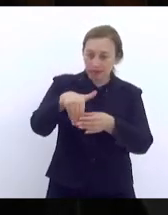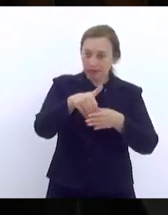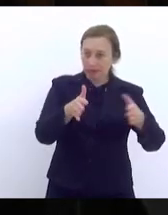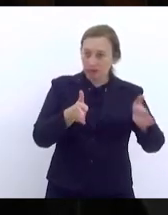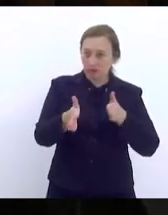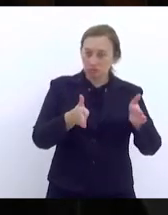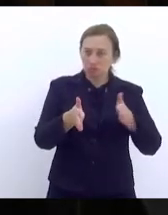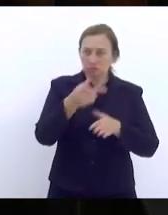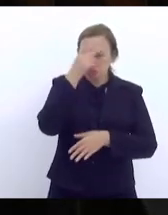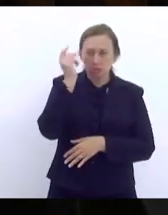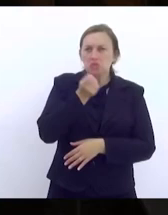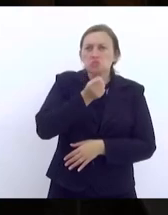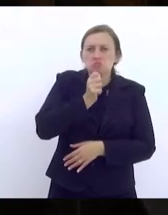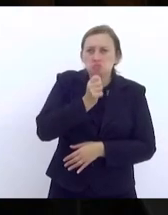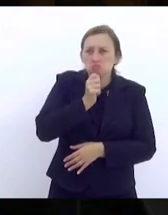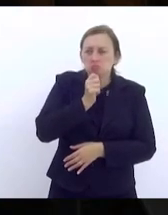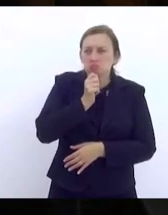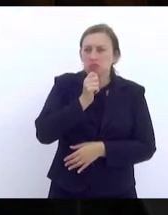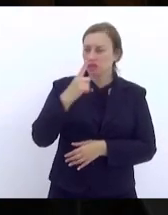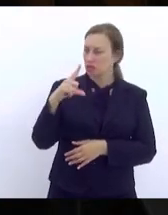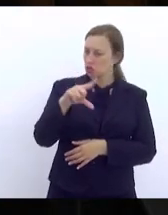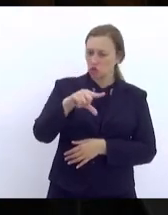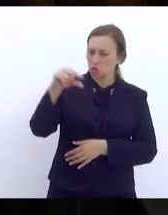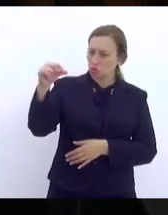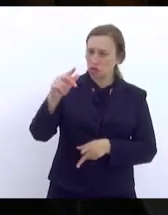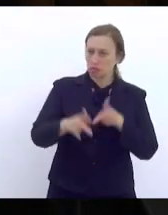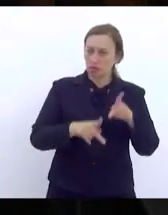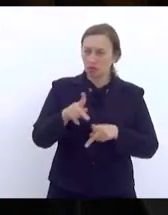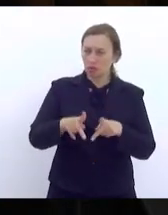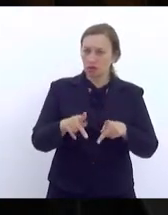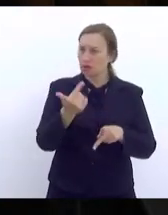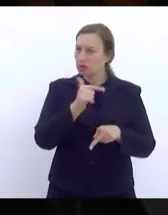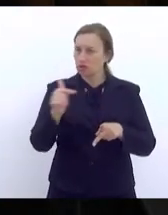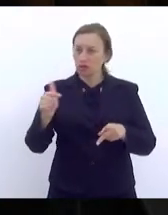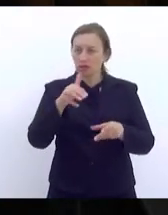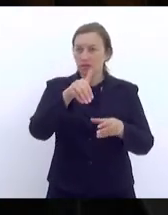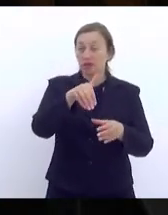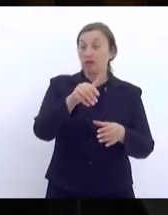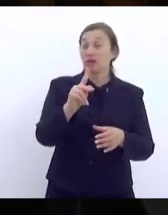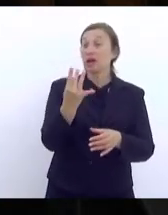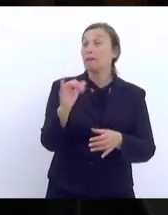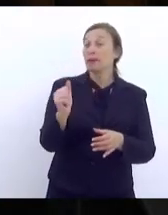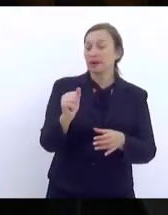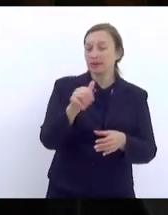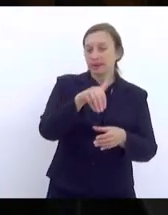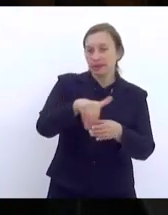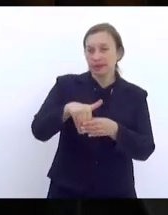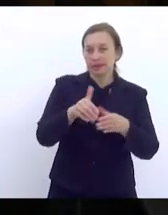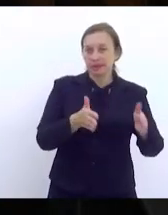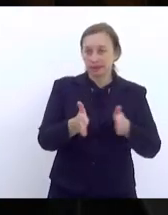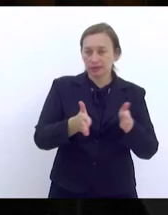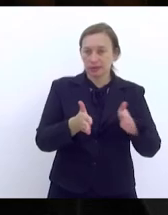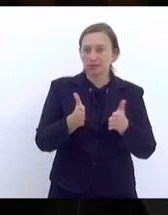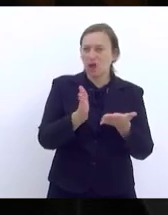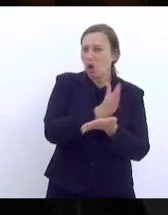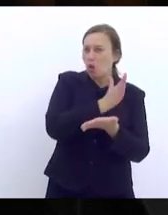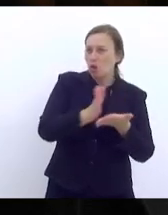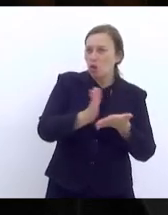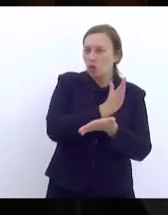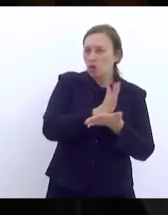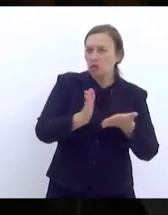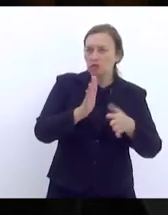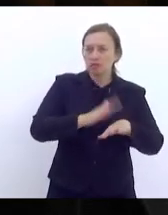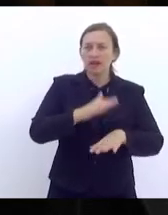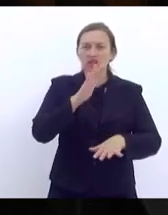tem um deputado que tenha sido eleito sem campanha eleitoral alguns mas na